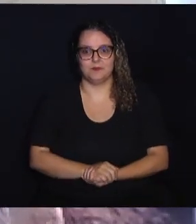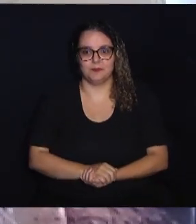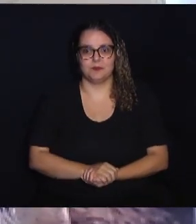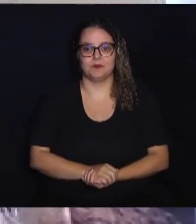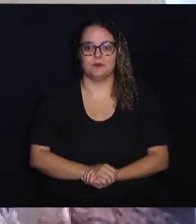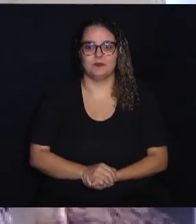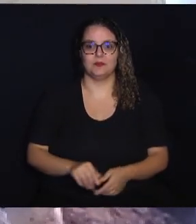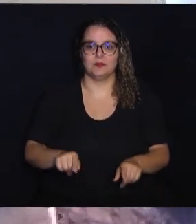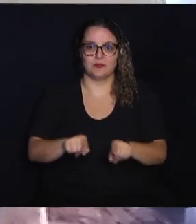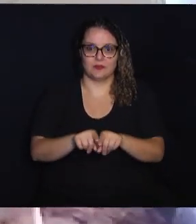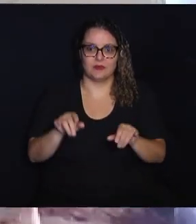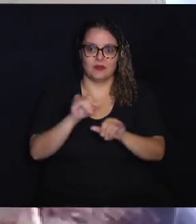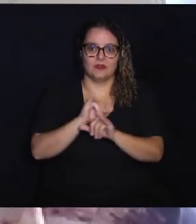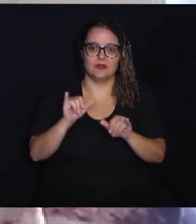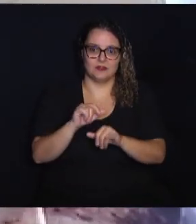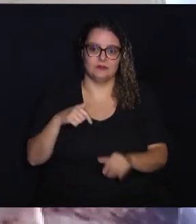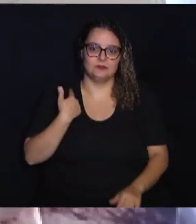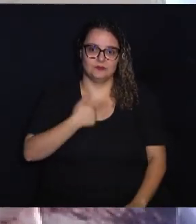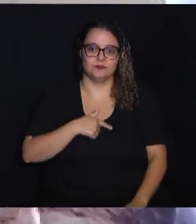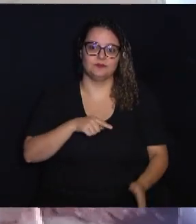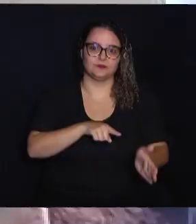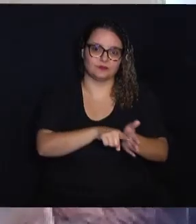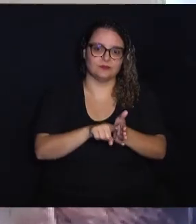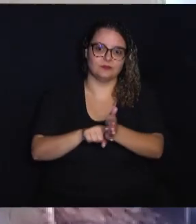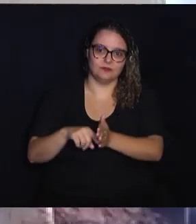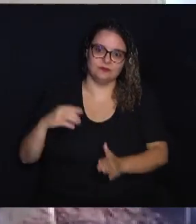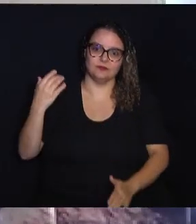LNBR, que a gente divulga as